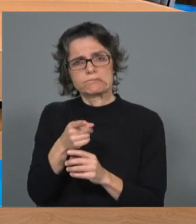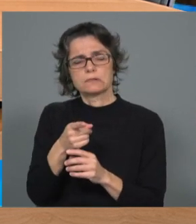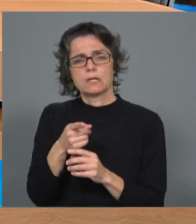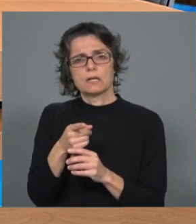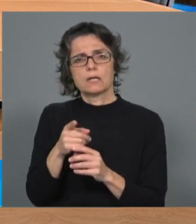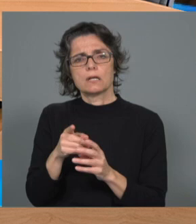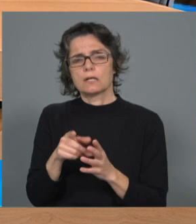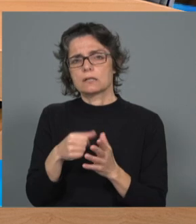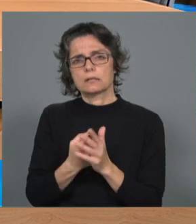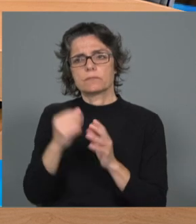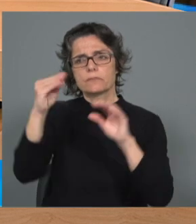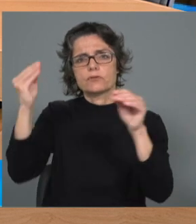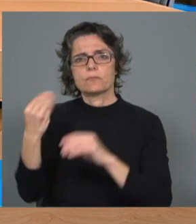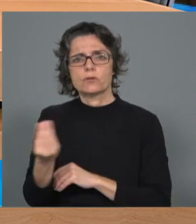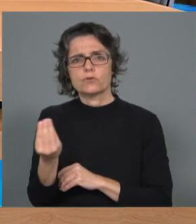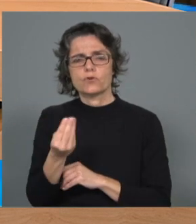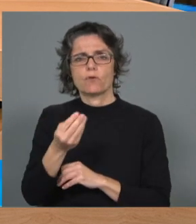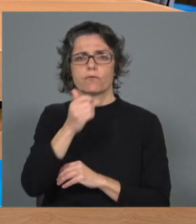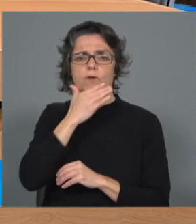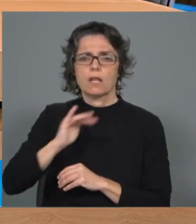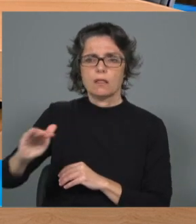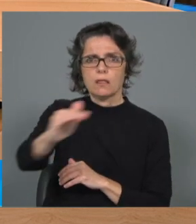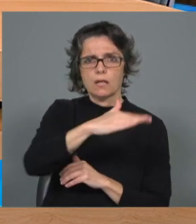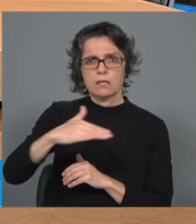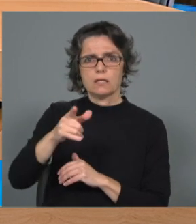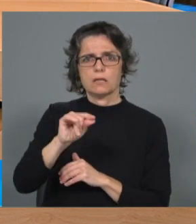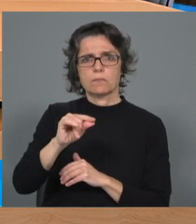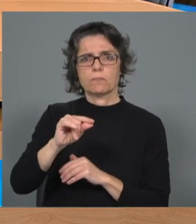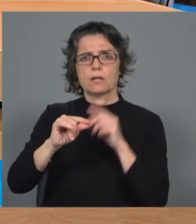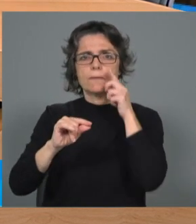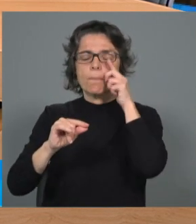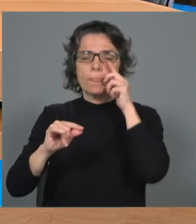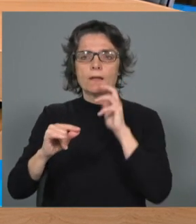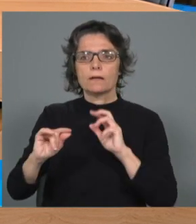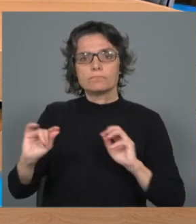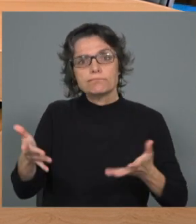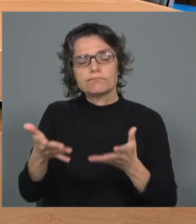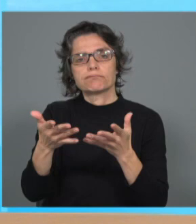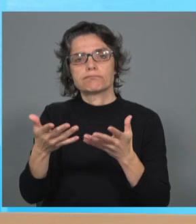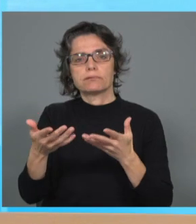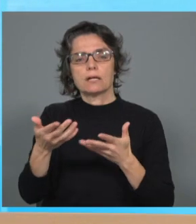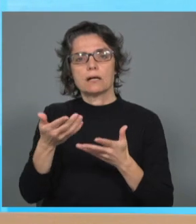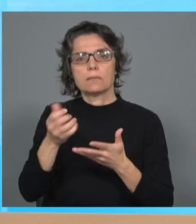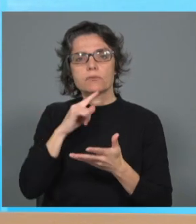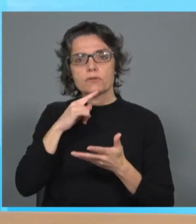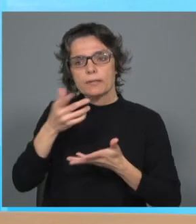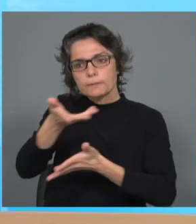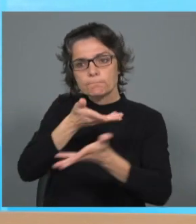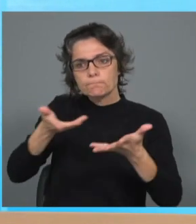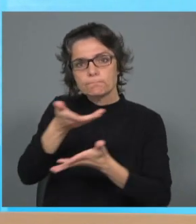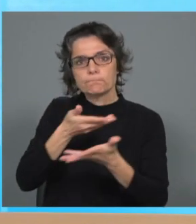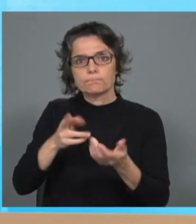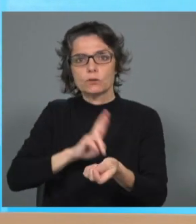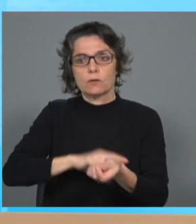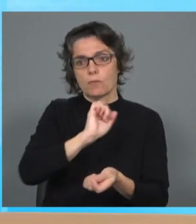de congregar os jovens da Arquidiocese, de conseguir vivências conjuntas nos ritmos de